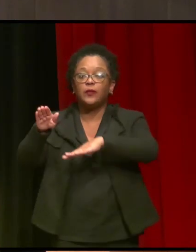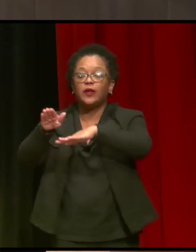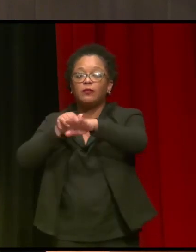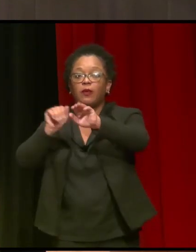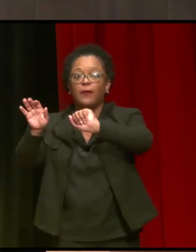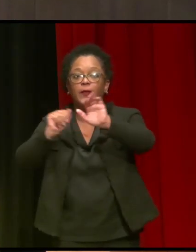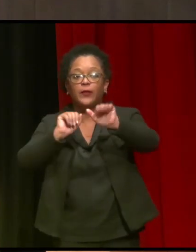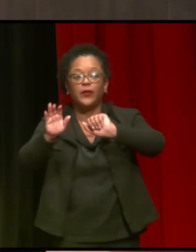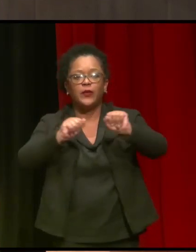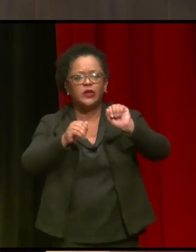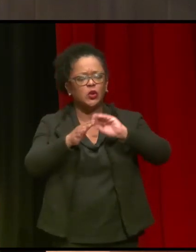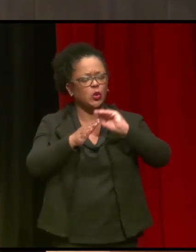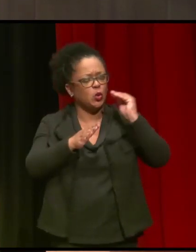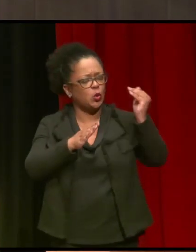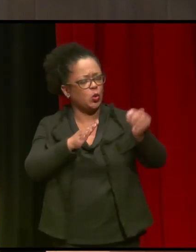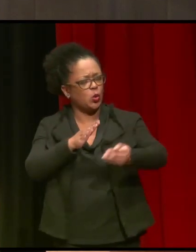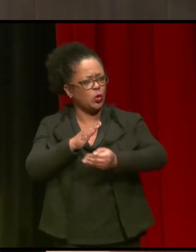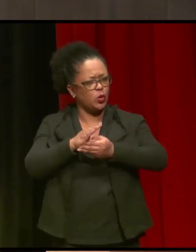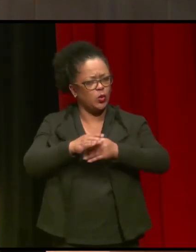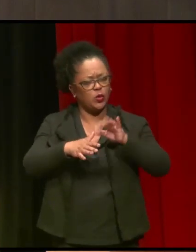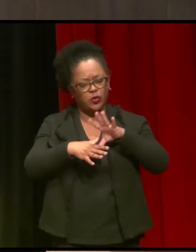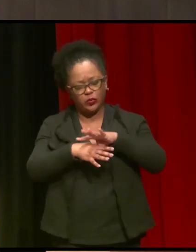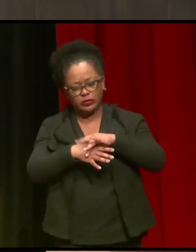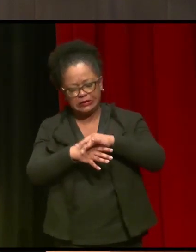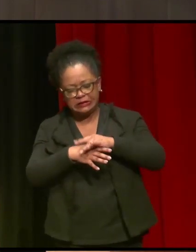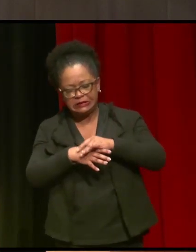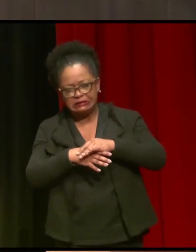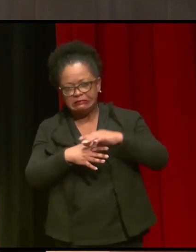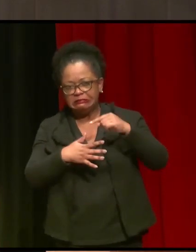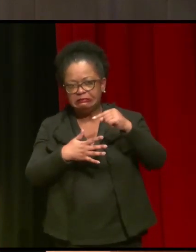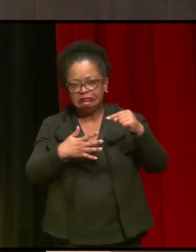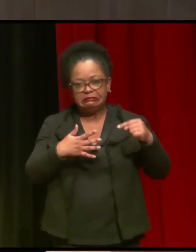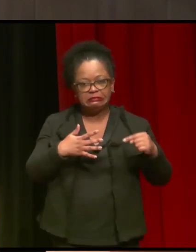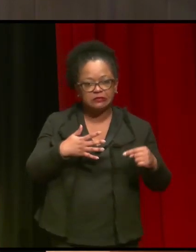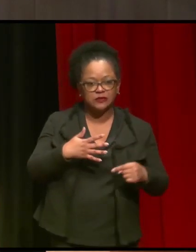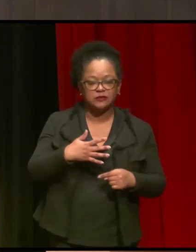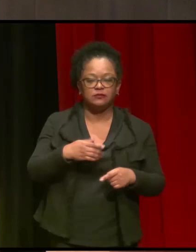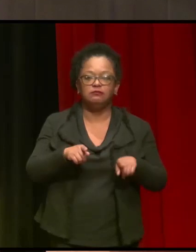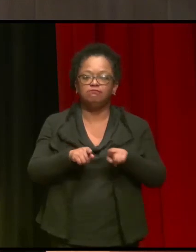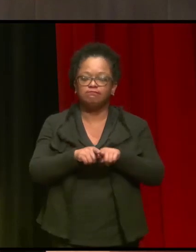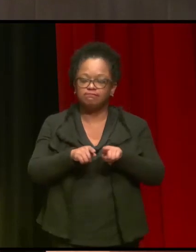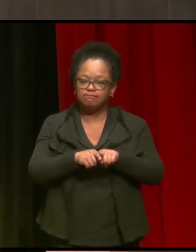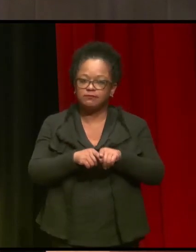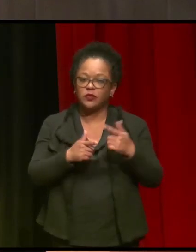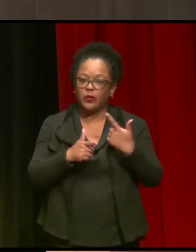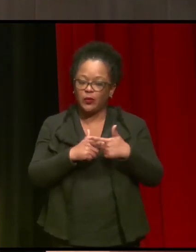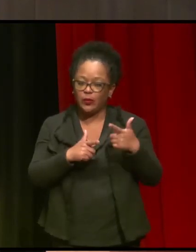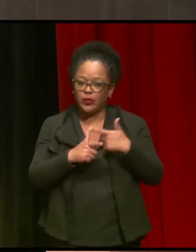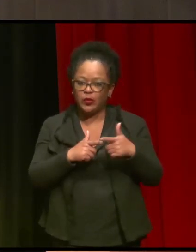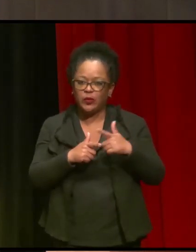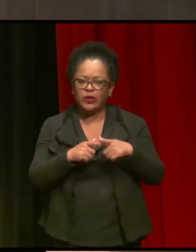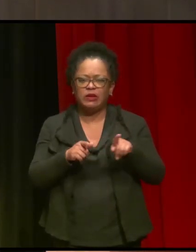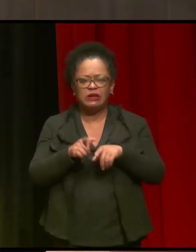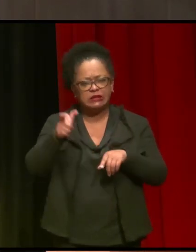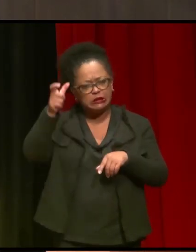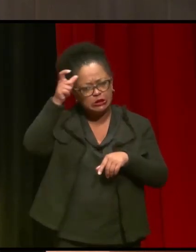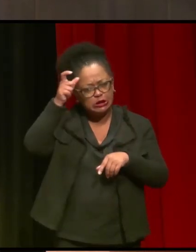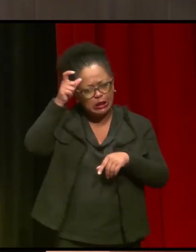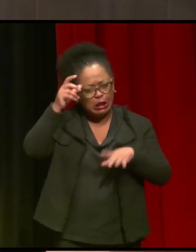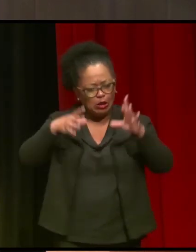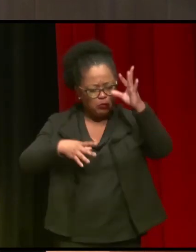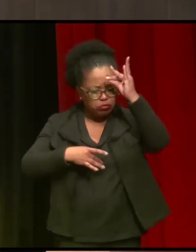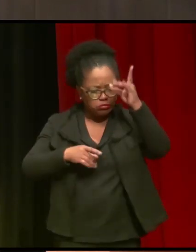doentes, acometidos de várias enfermidades e tormentos, endemoniados, epiléticos